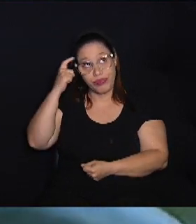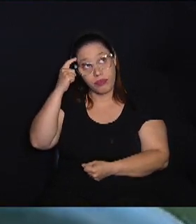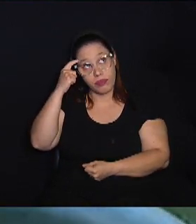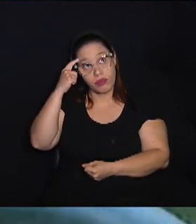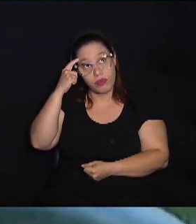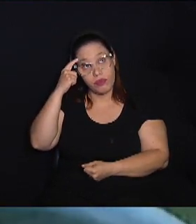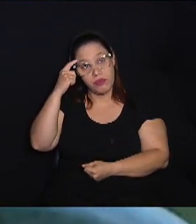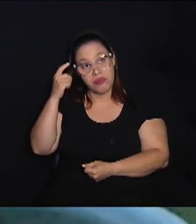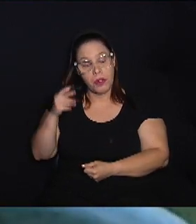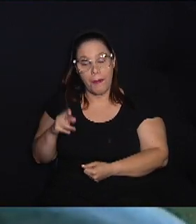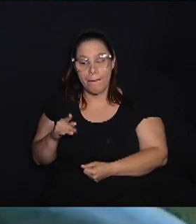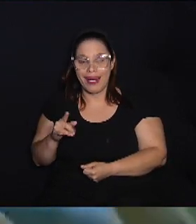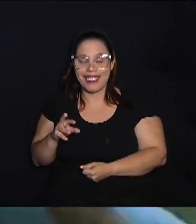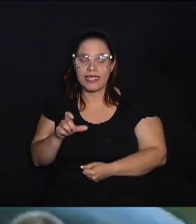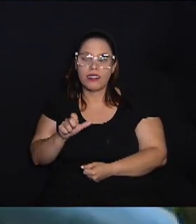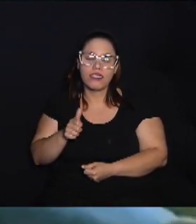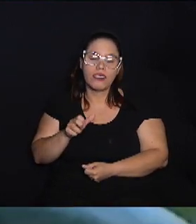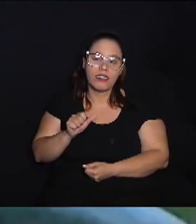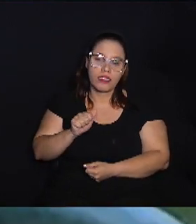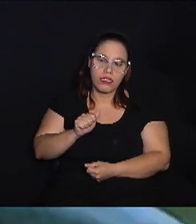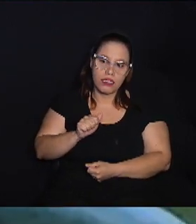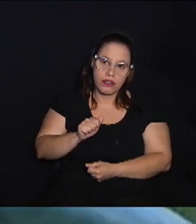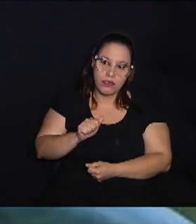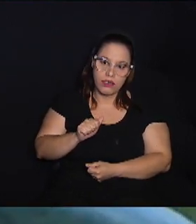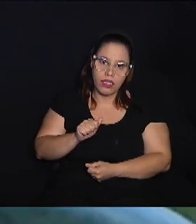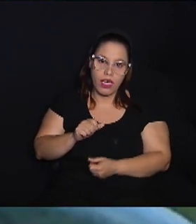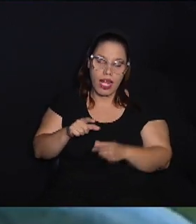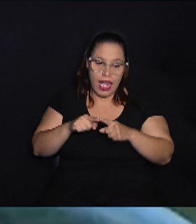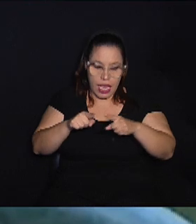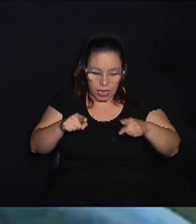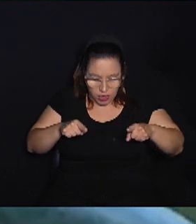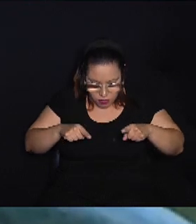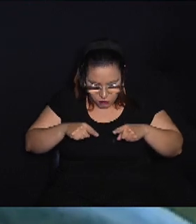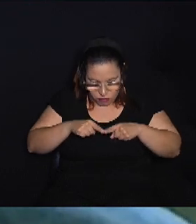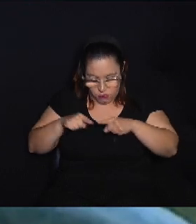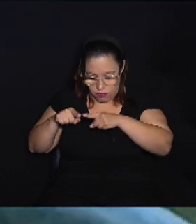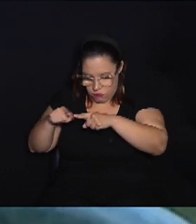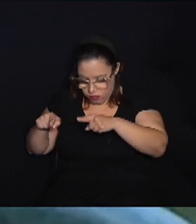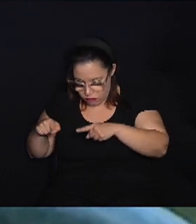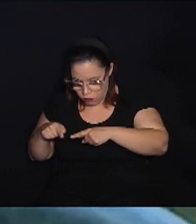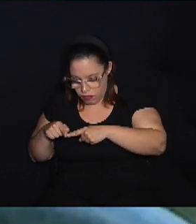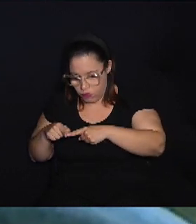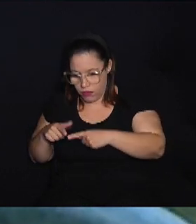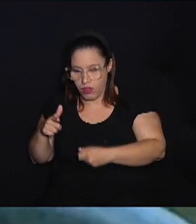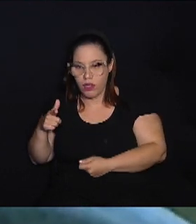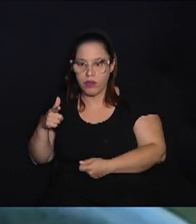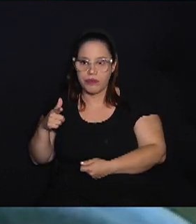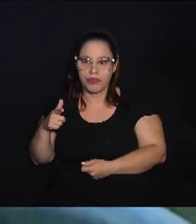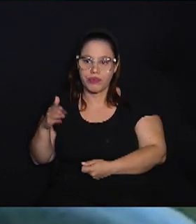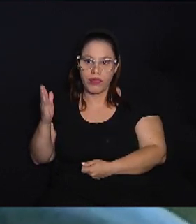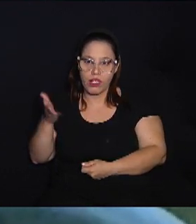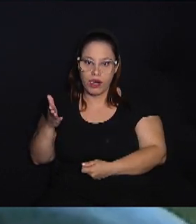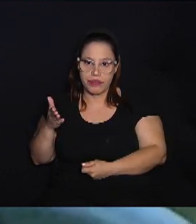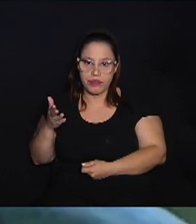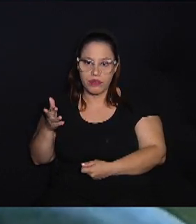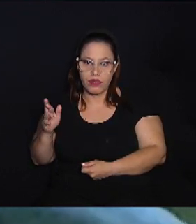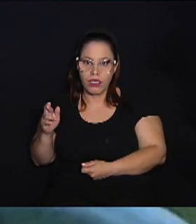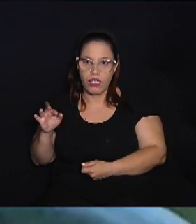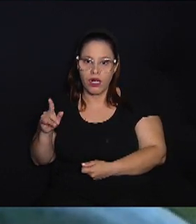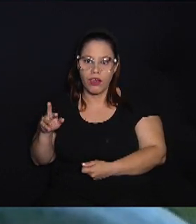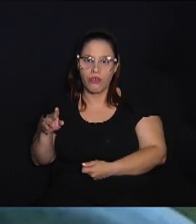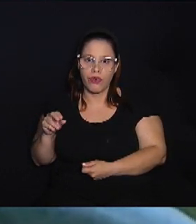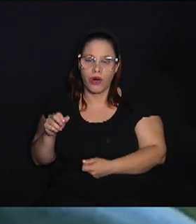uma prensa, né? Equipamentos mesmo. Mas, por exemplo, nós já fizemos a reforma de um